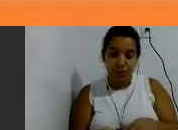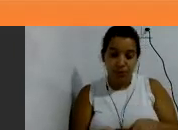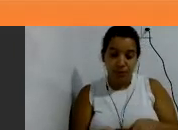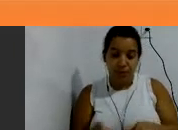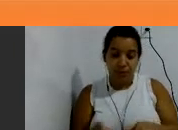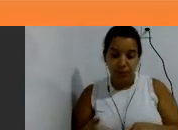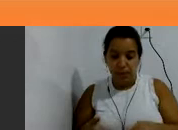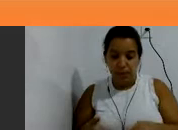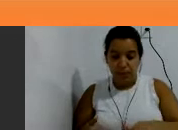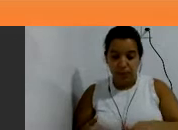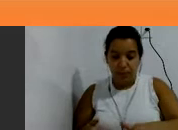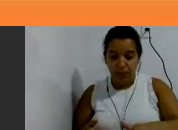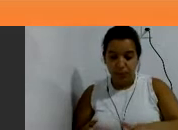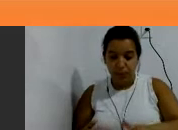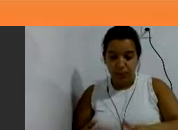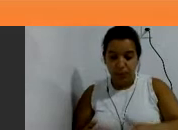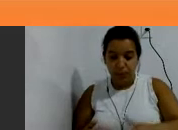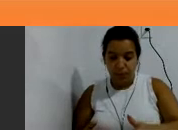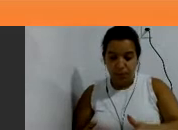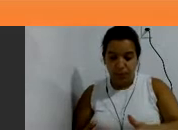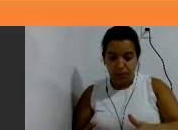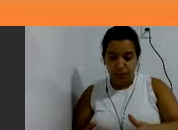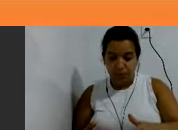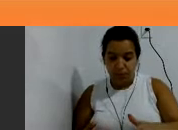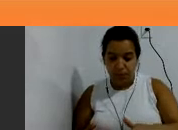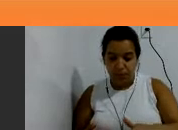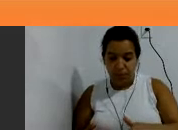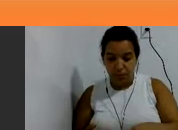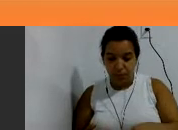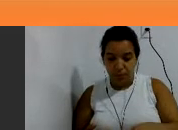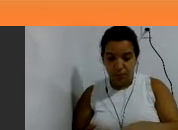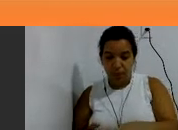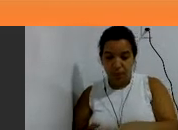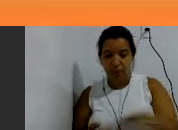exame direto você faz com meia hora, no máximo.